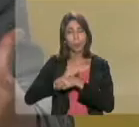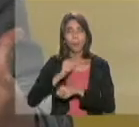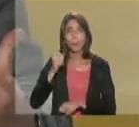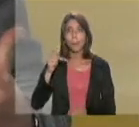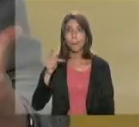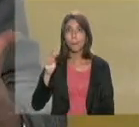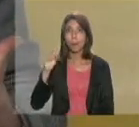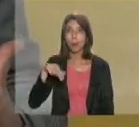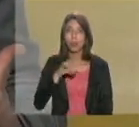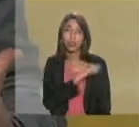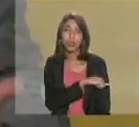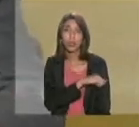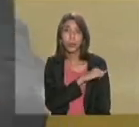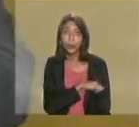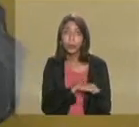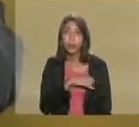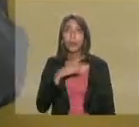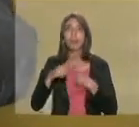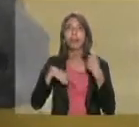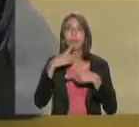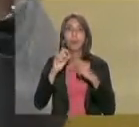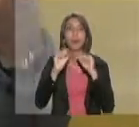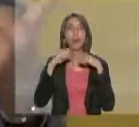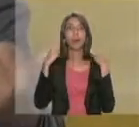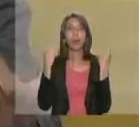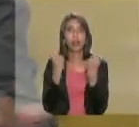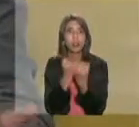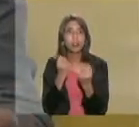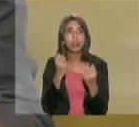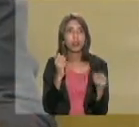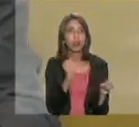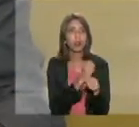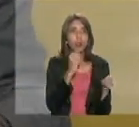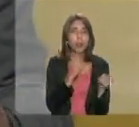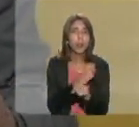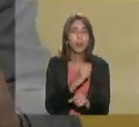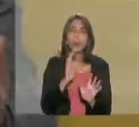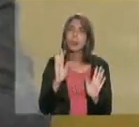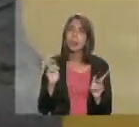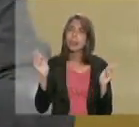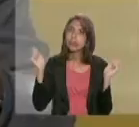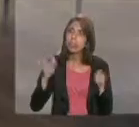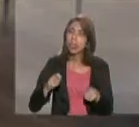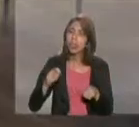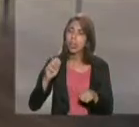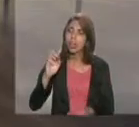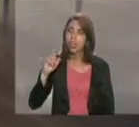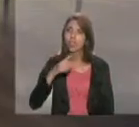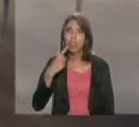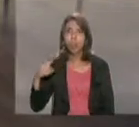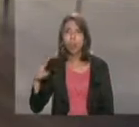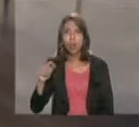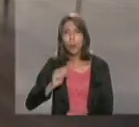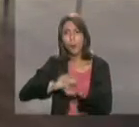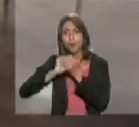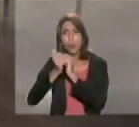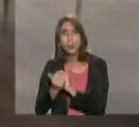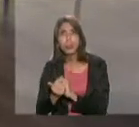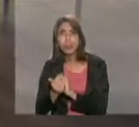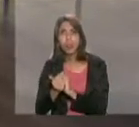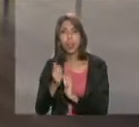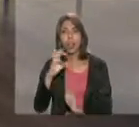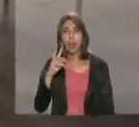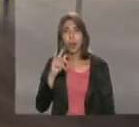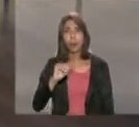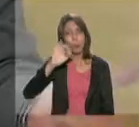o Maracanã para a Copa do Mundo. Por que já não fez, quando fez o Engenhão, já não adaptou as novas regras da própria FIFA?